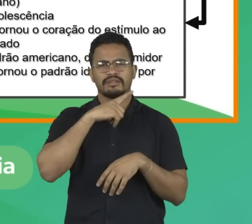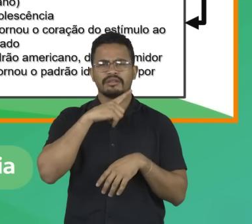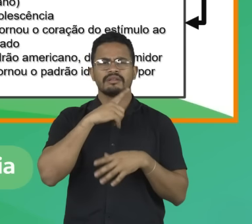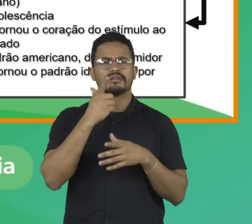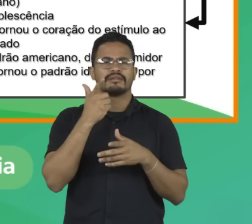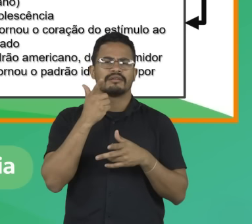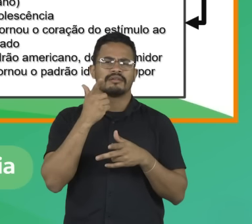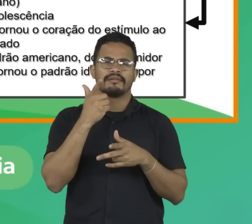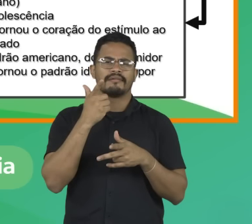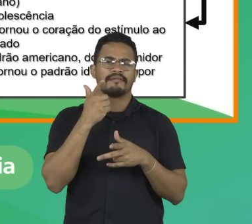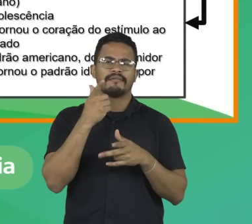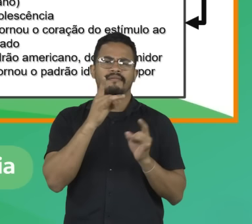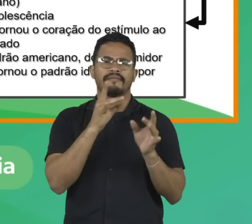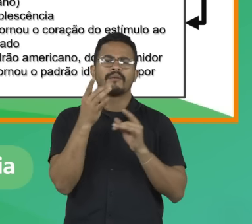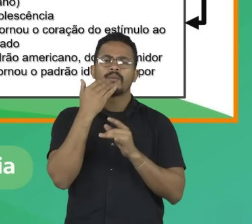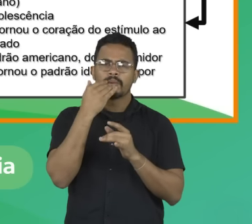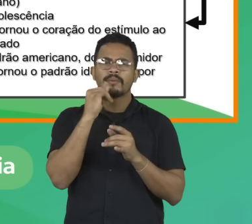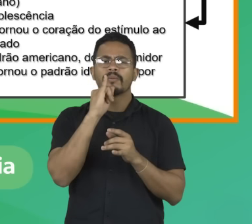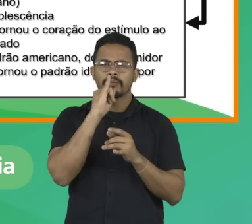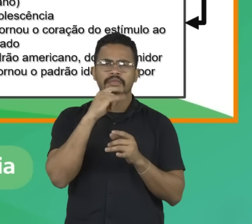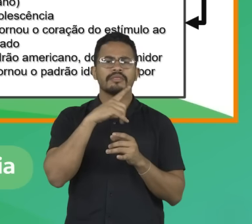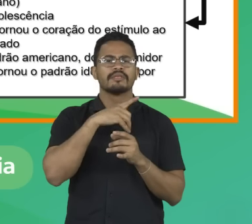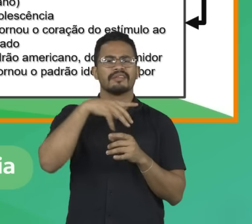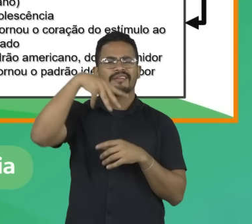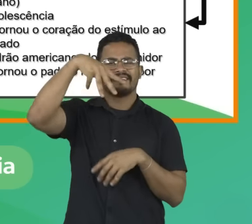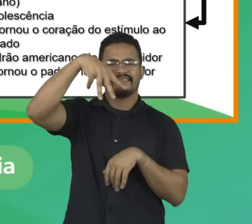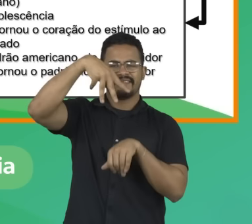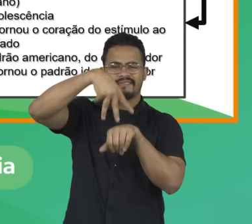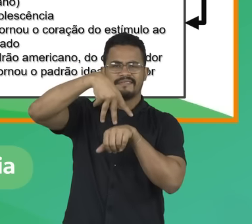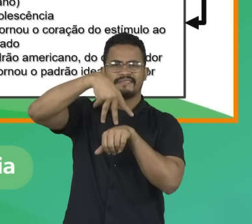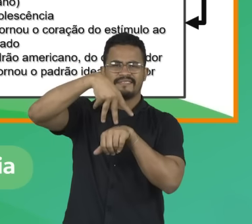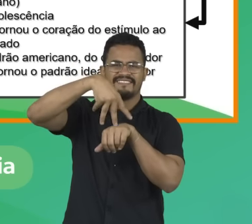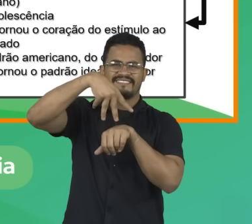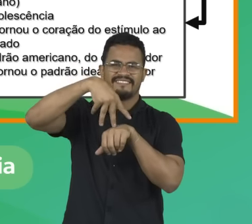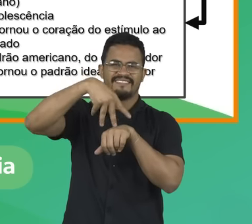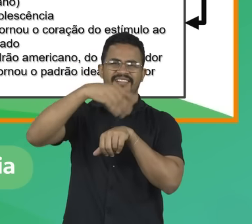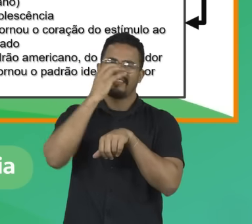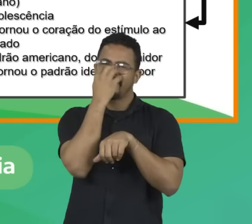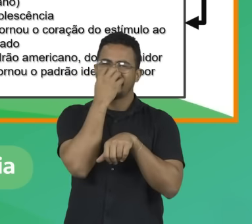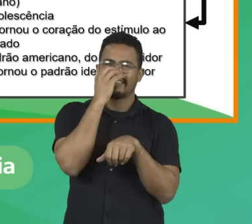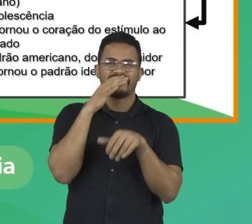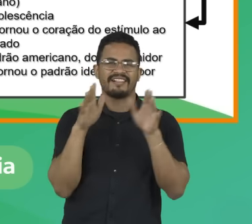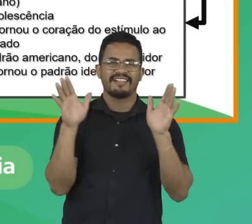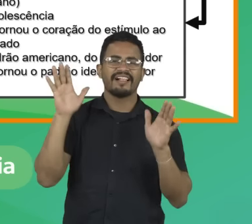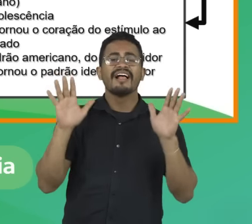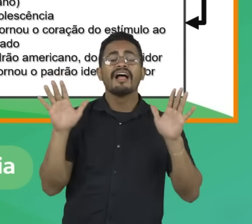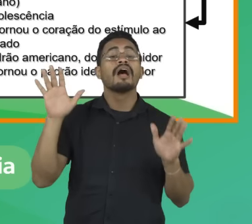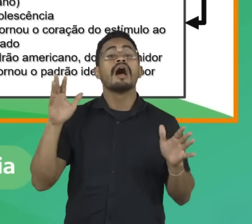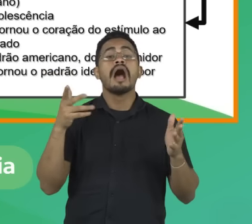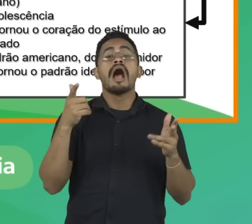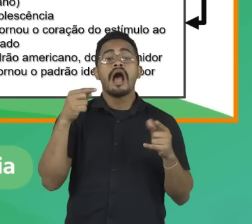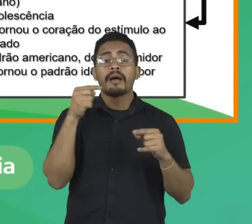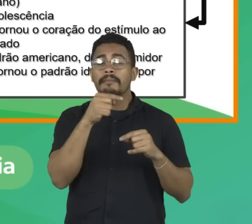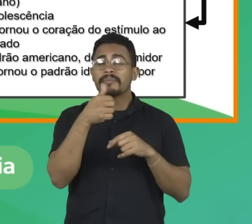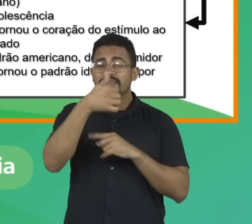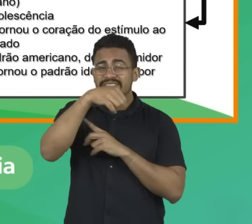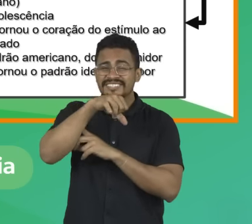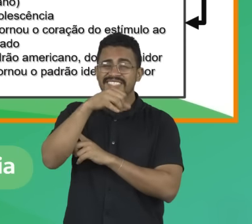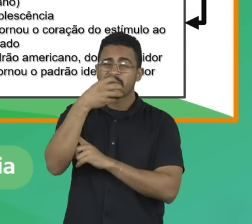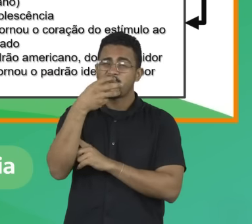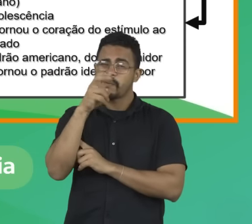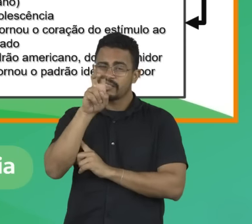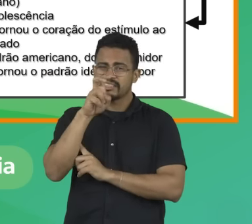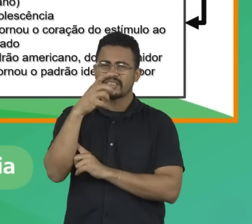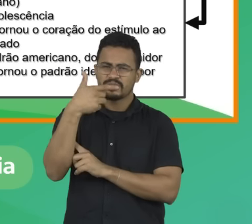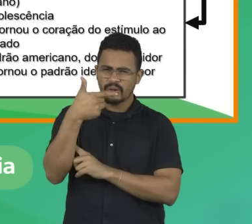né, começa com um M vermelho e o símbolo é um palhaço, que iniciou em 1952